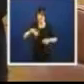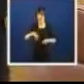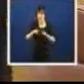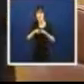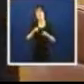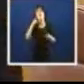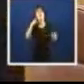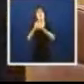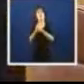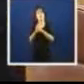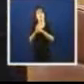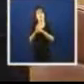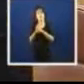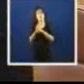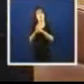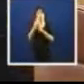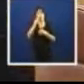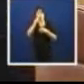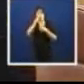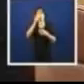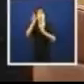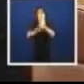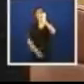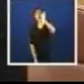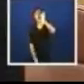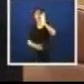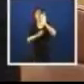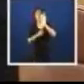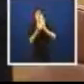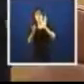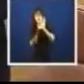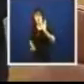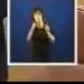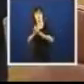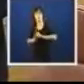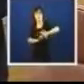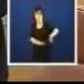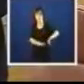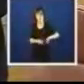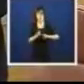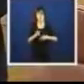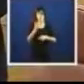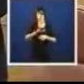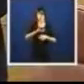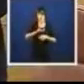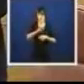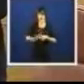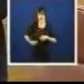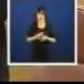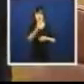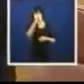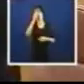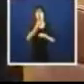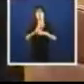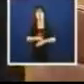para suplir os dimisionarios. Así, señor Feijó, está o Concello de Santiago, en unha bonda con que